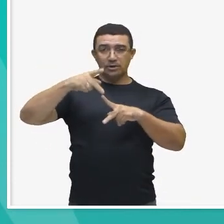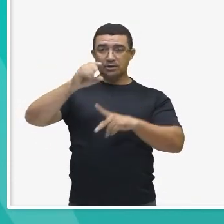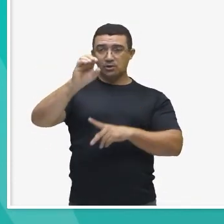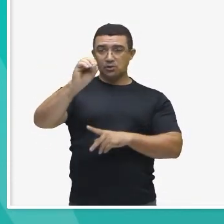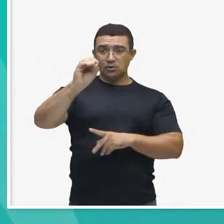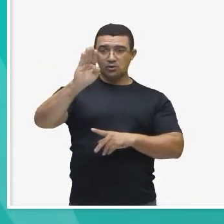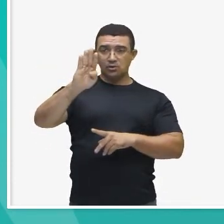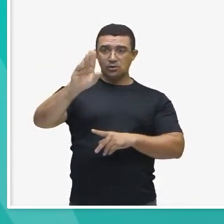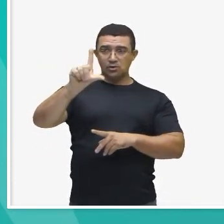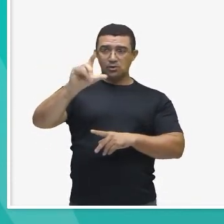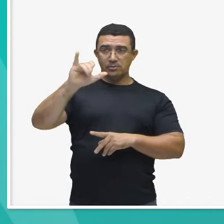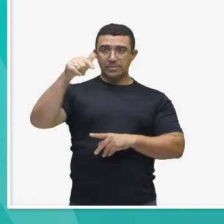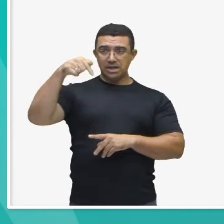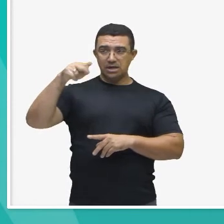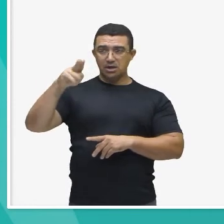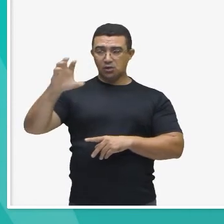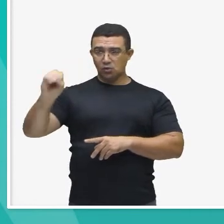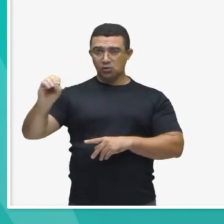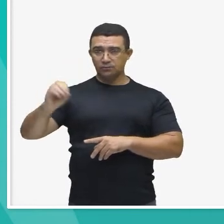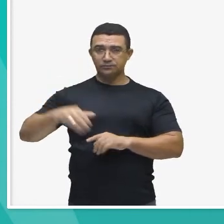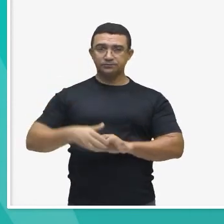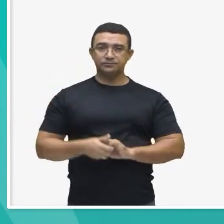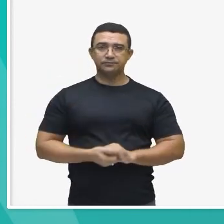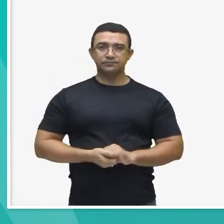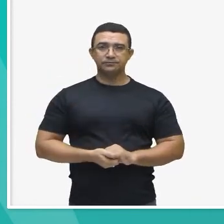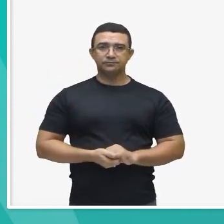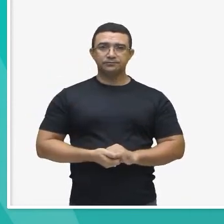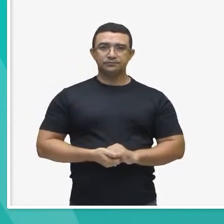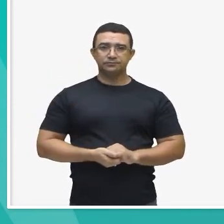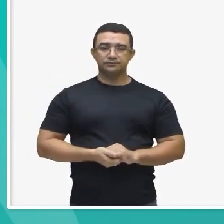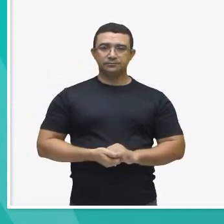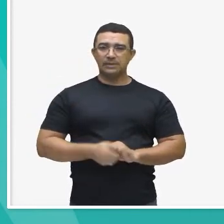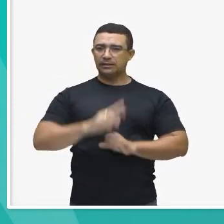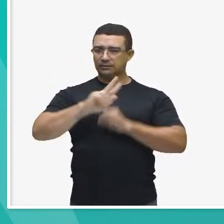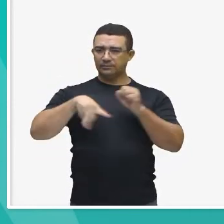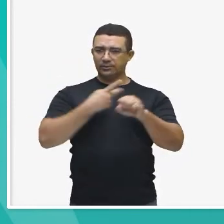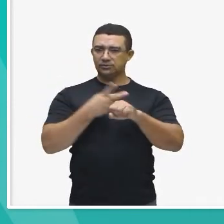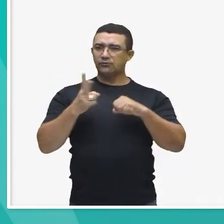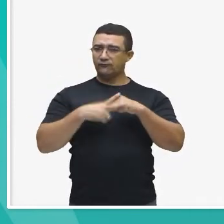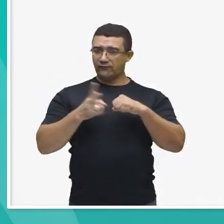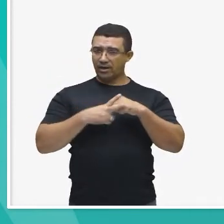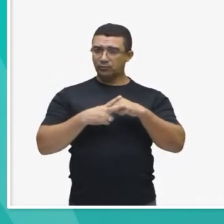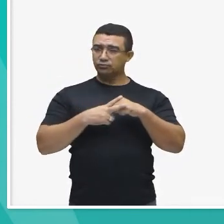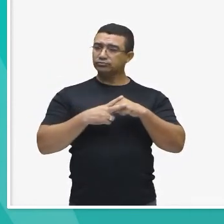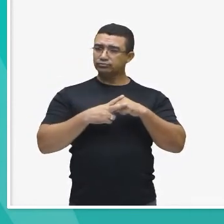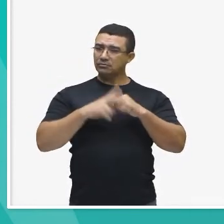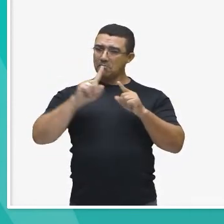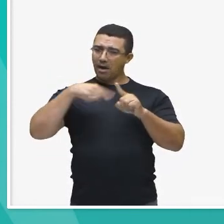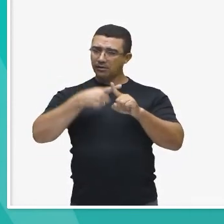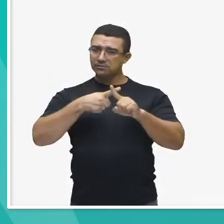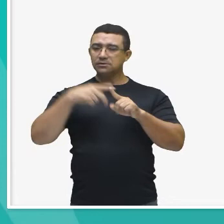Sim, diga-me o que pensas sobre o caso. E após o verbo vem o pronome